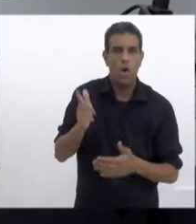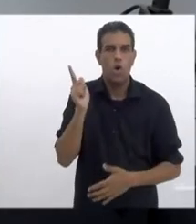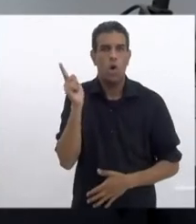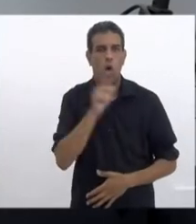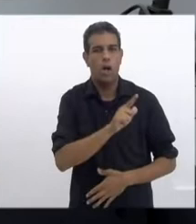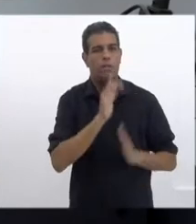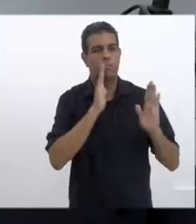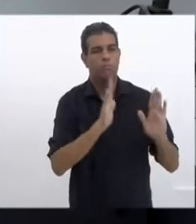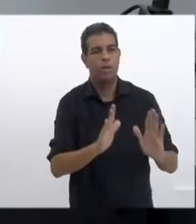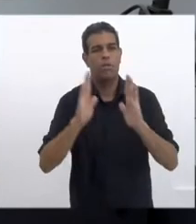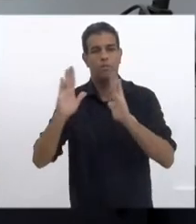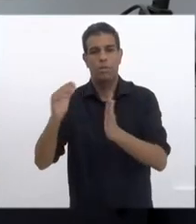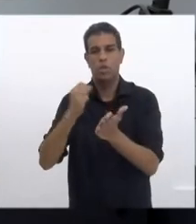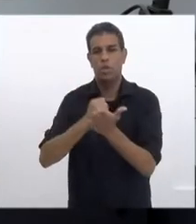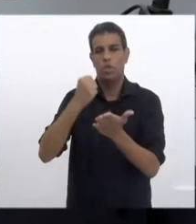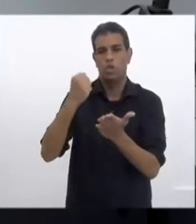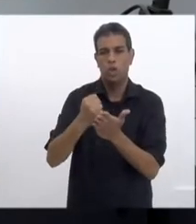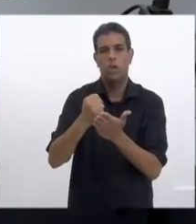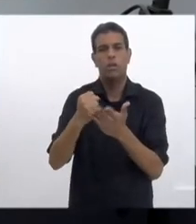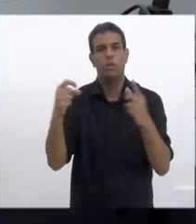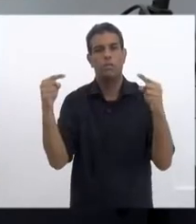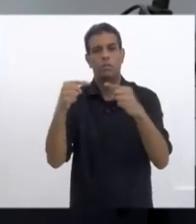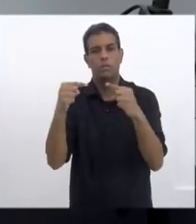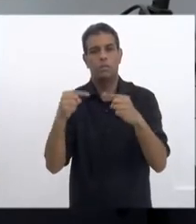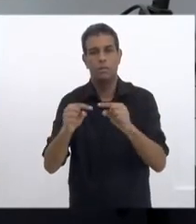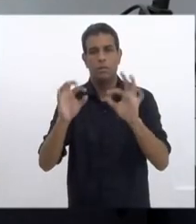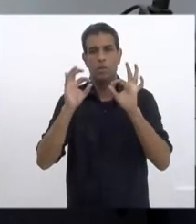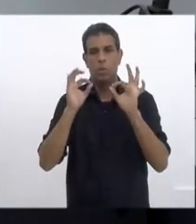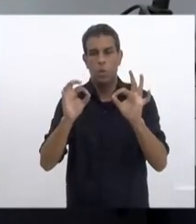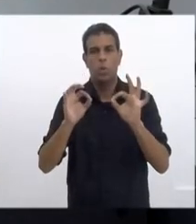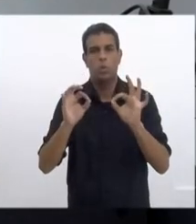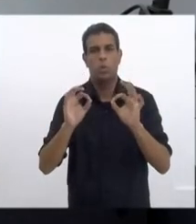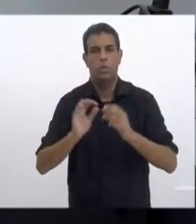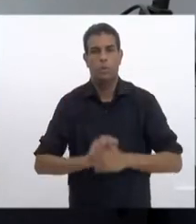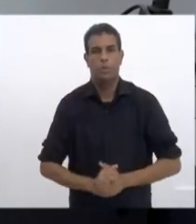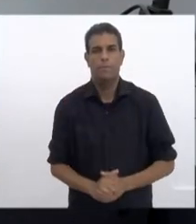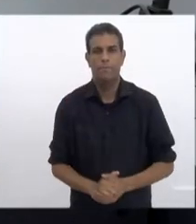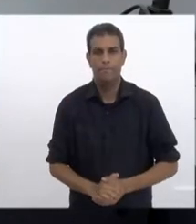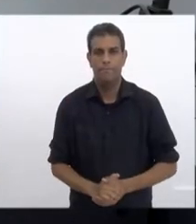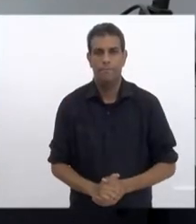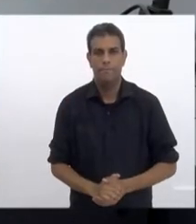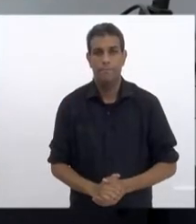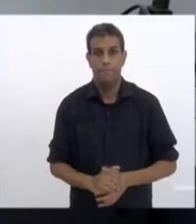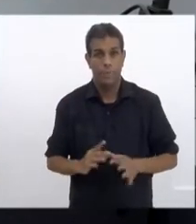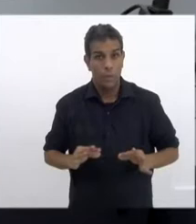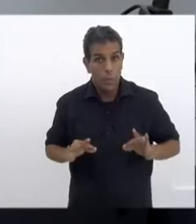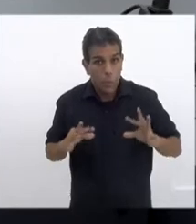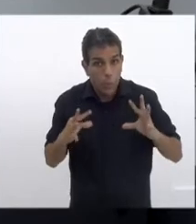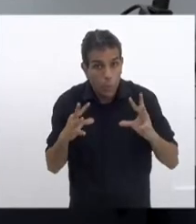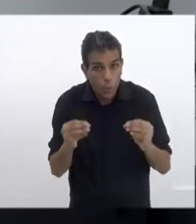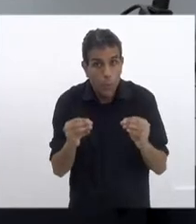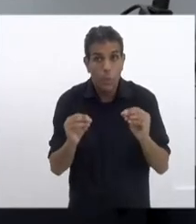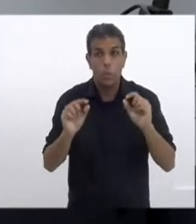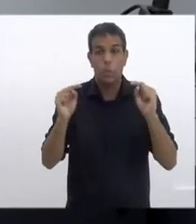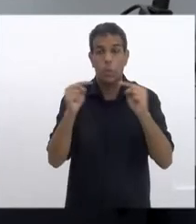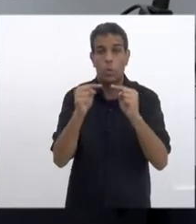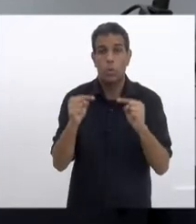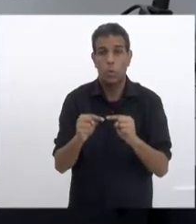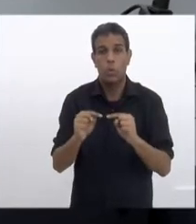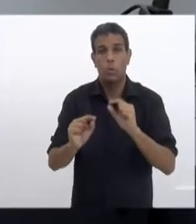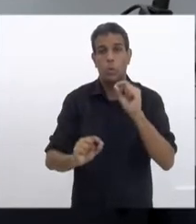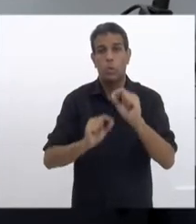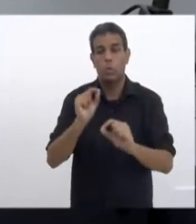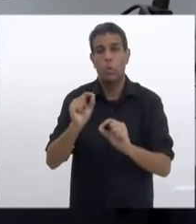esse orçamento, que é os contratos que nós temos junto com a Senapred, que é ligada ao Ministério da Cidadania. Então, tudo isso, a gente tem,